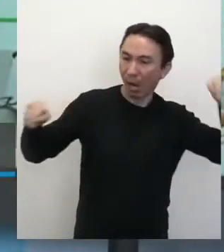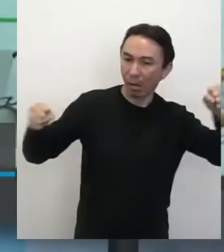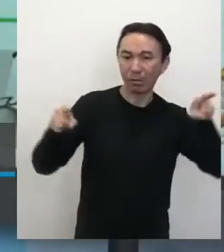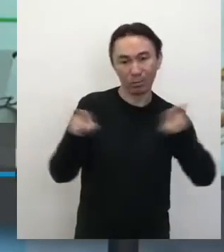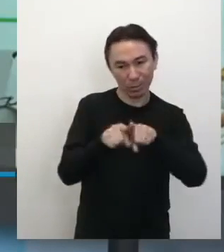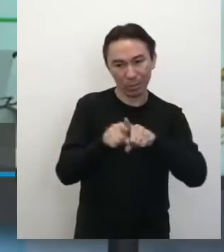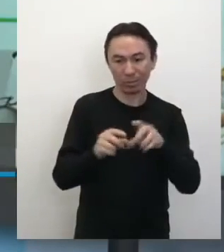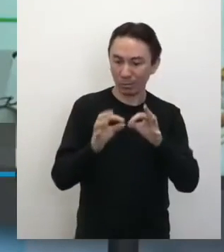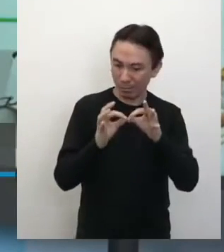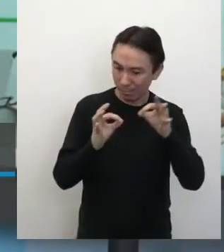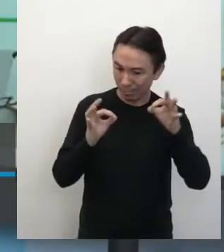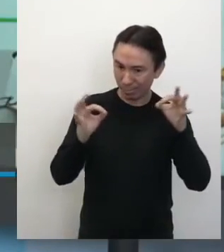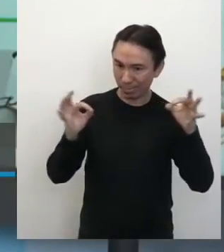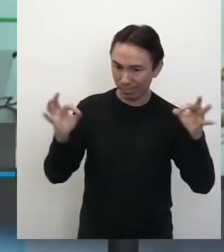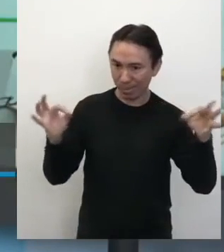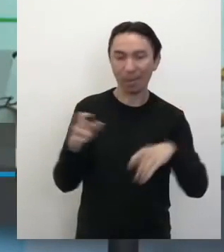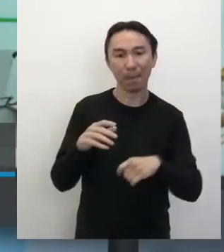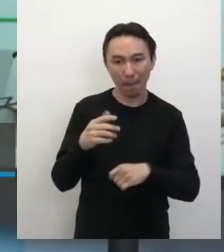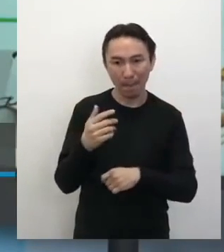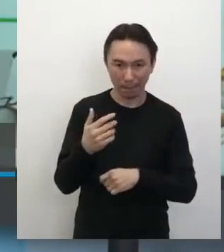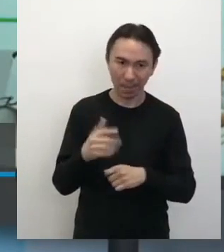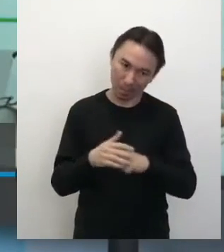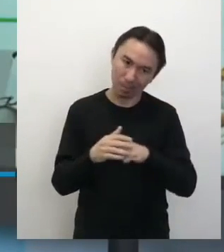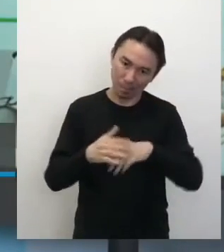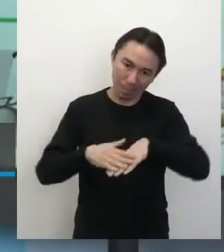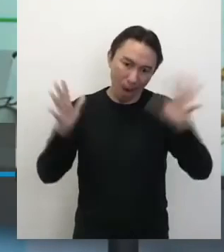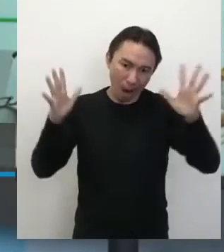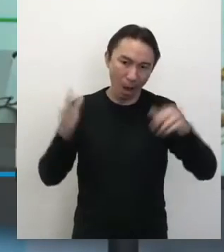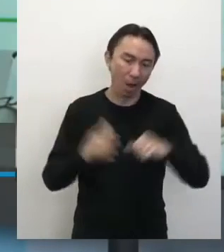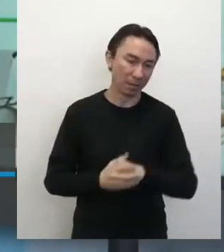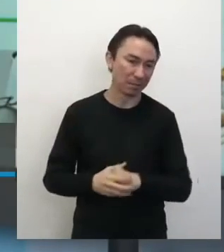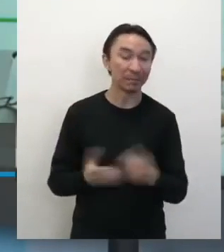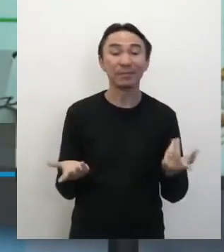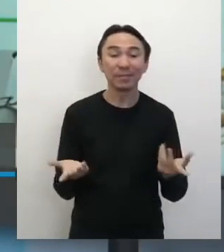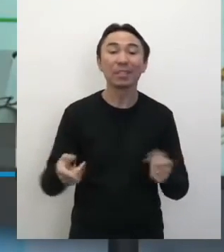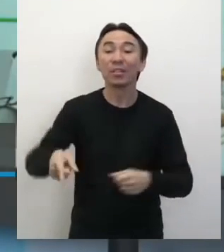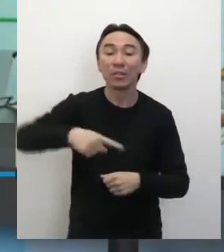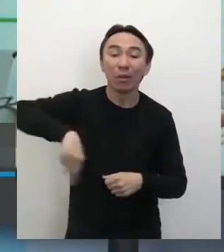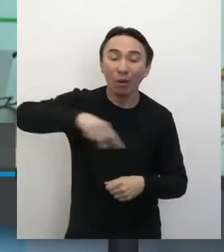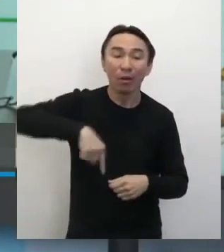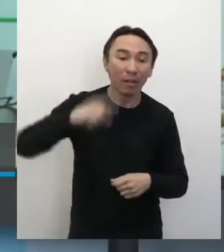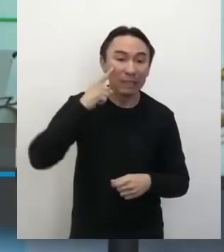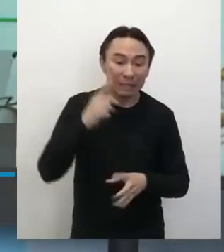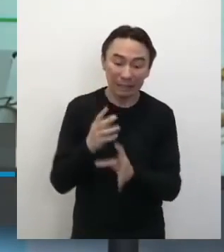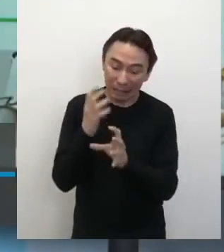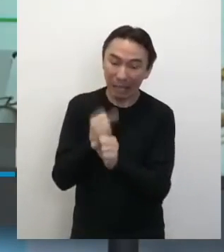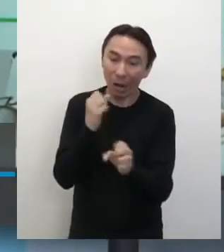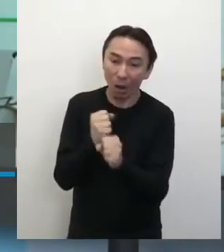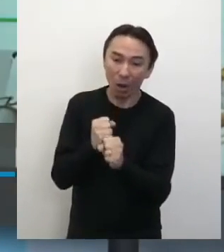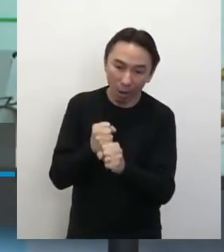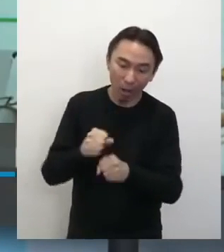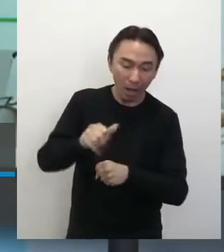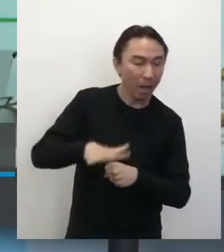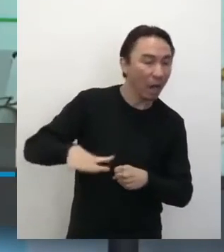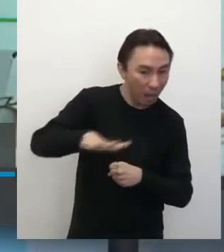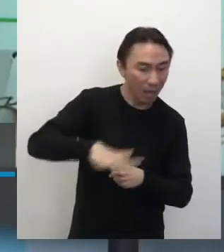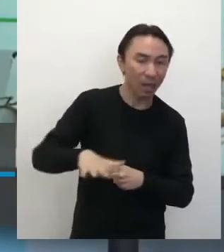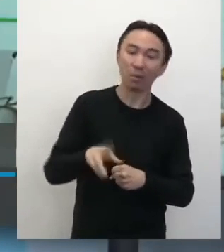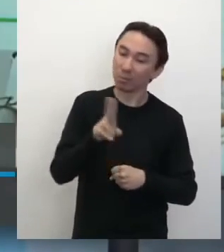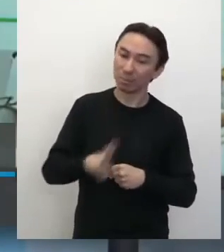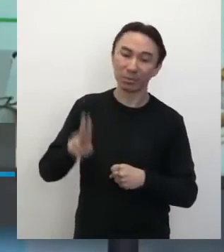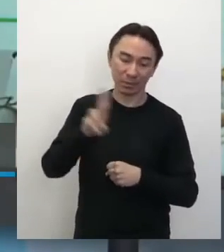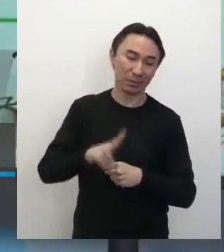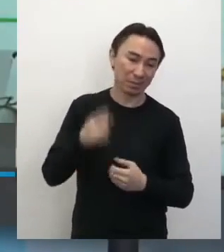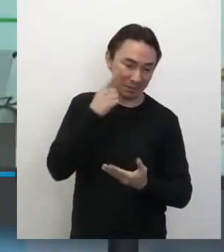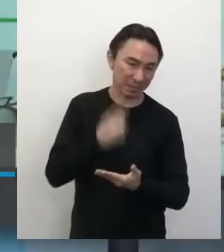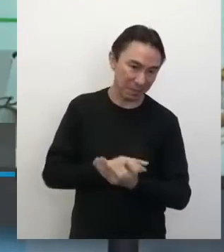nós utilizamos também a trena como ferramenta para calcular a área, porque nós precisamos calcular as dimensões da figura